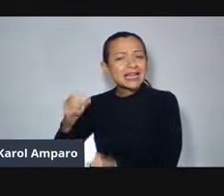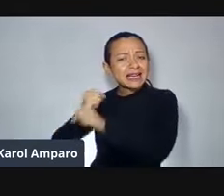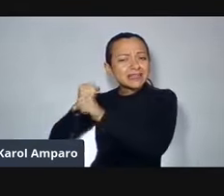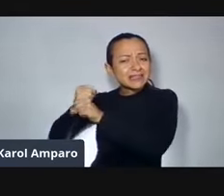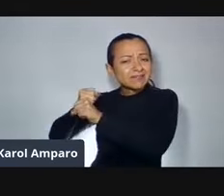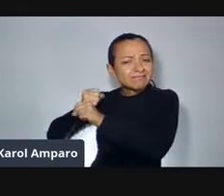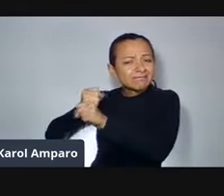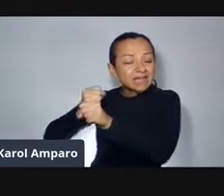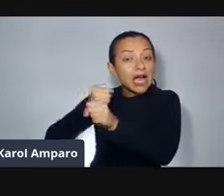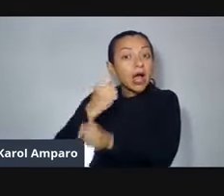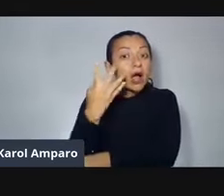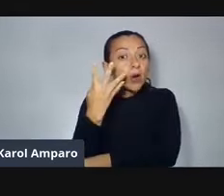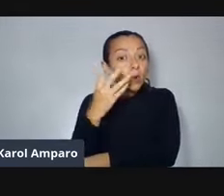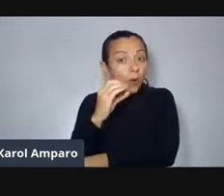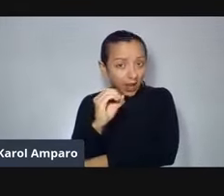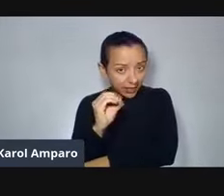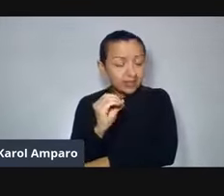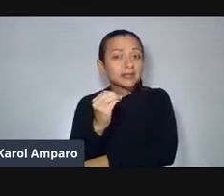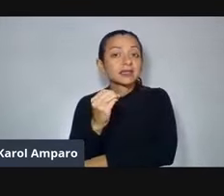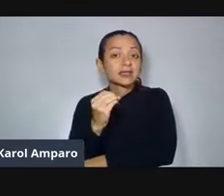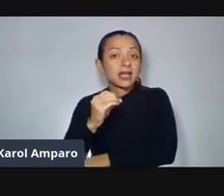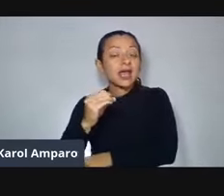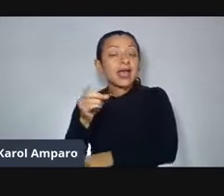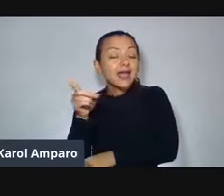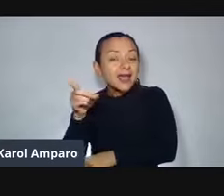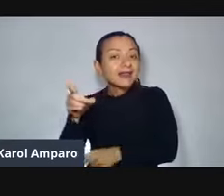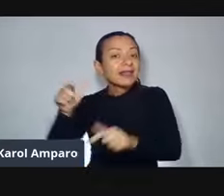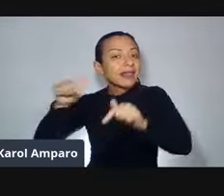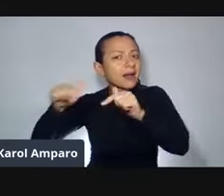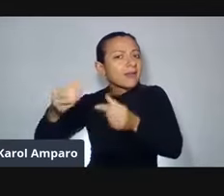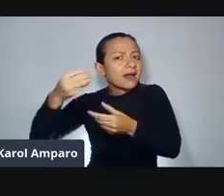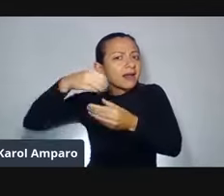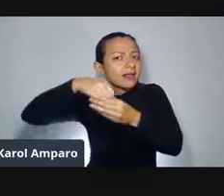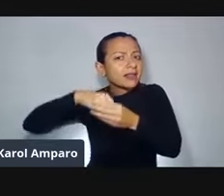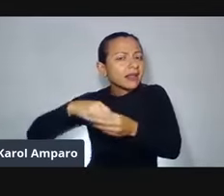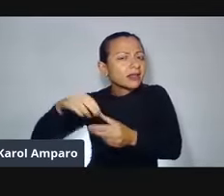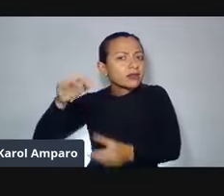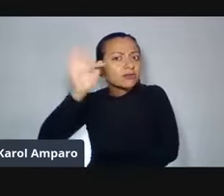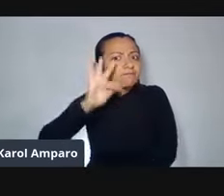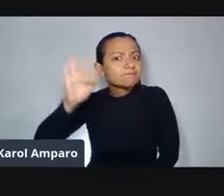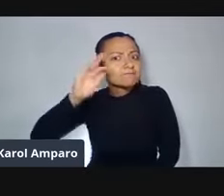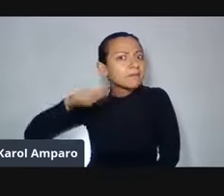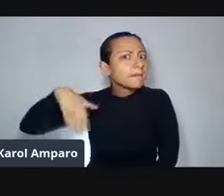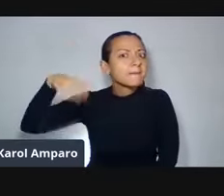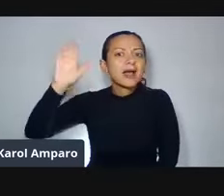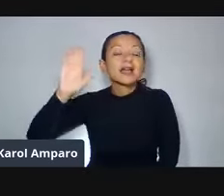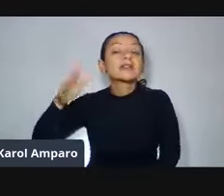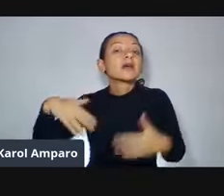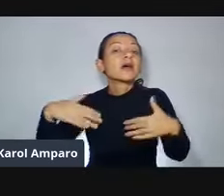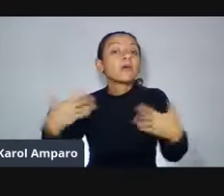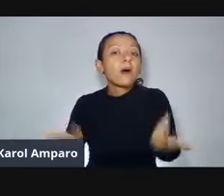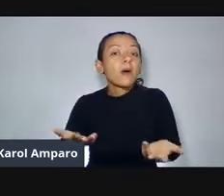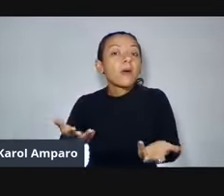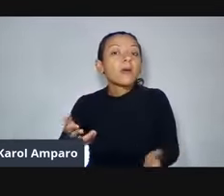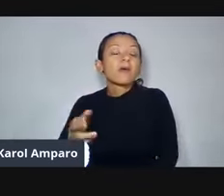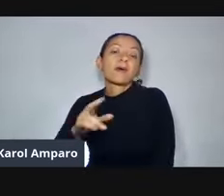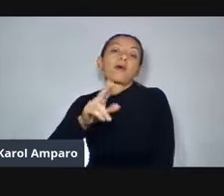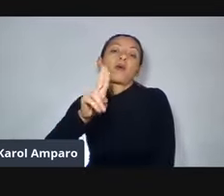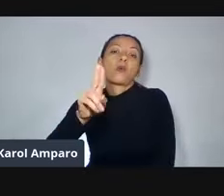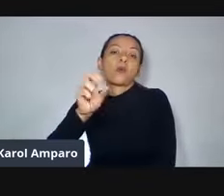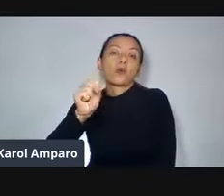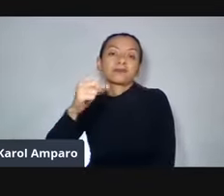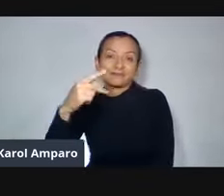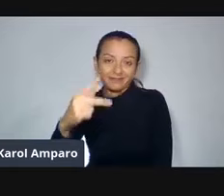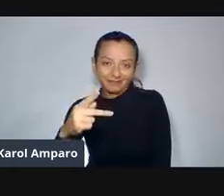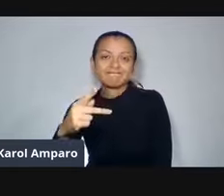mestre está dentro da maior universidade da América Latina, a USP. A capoeira